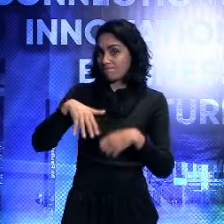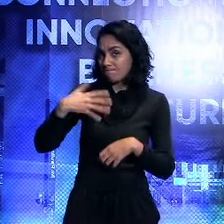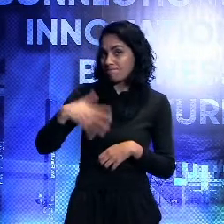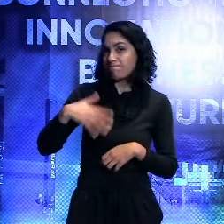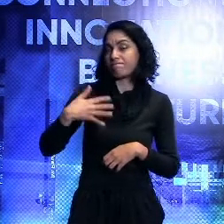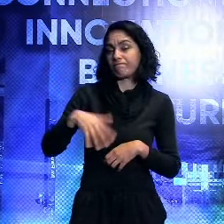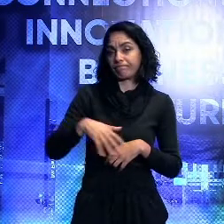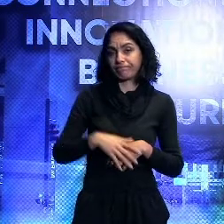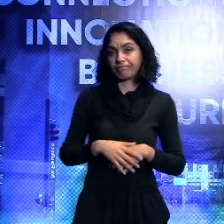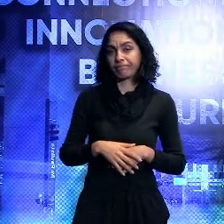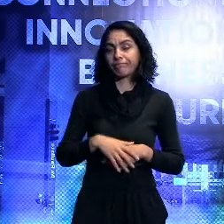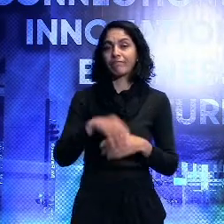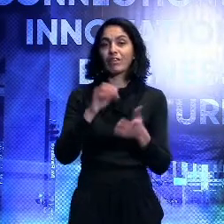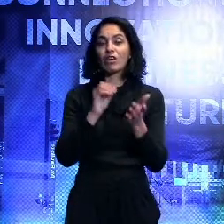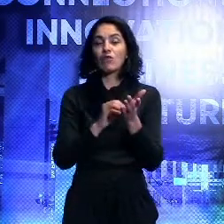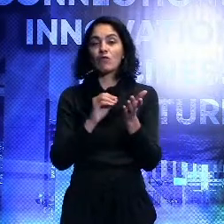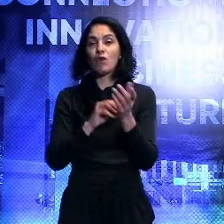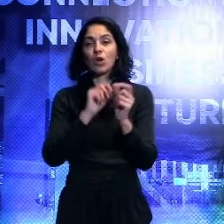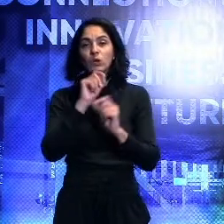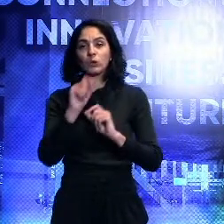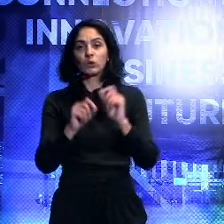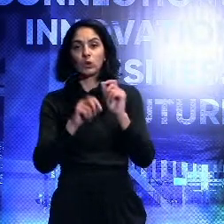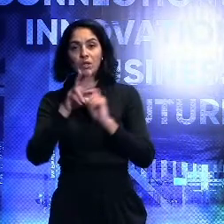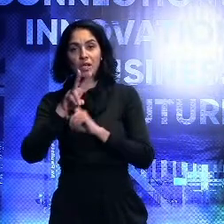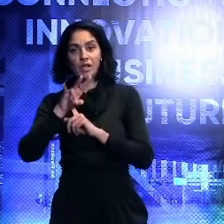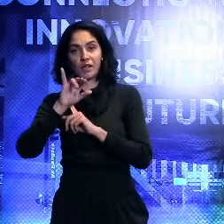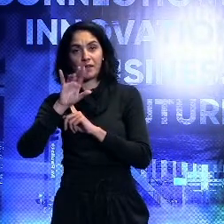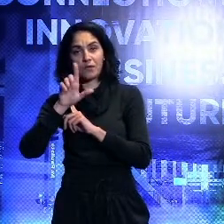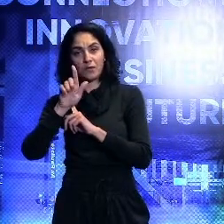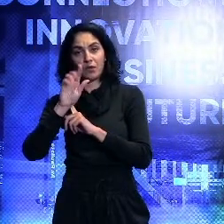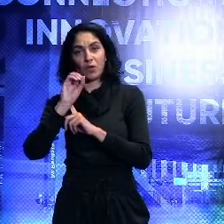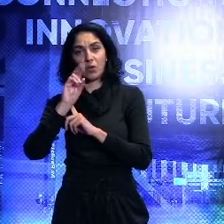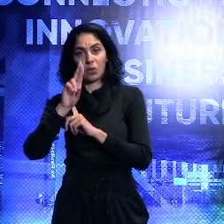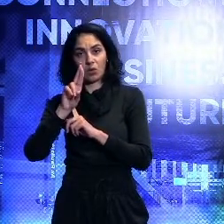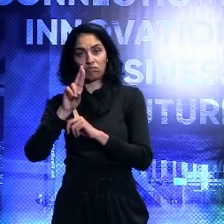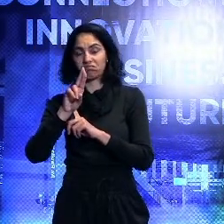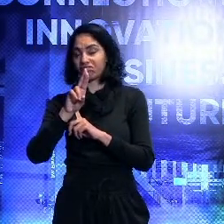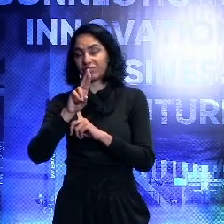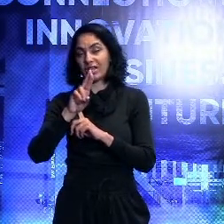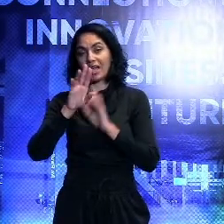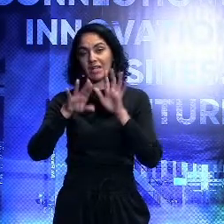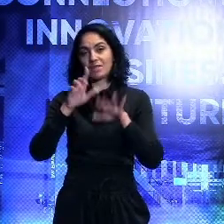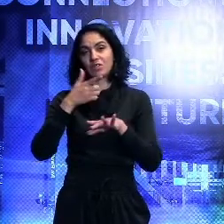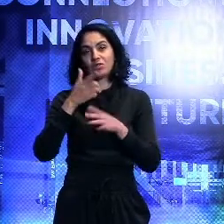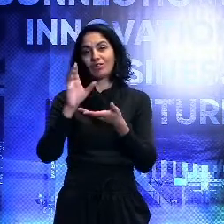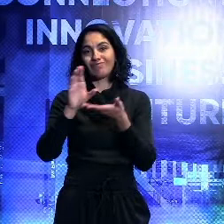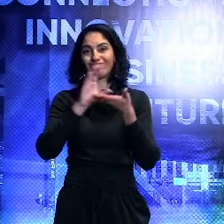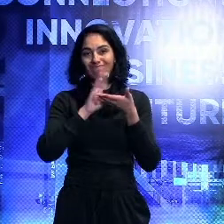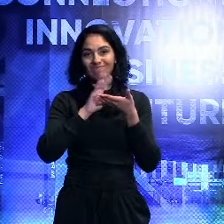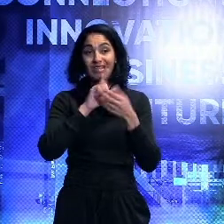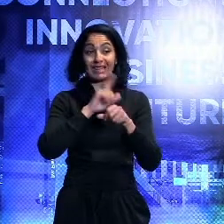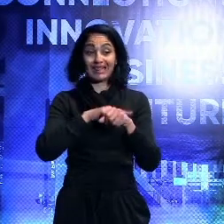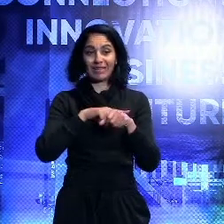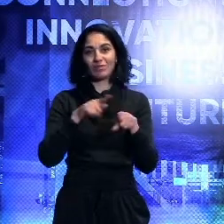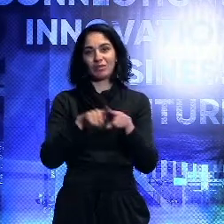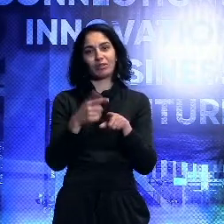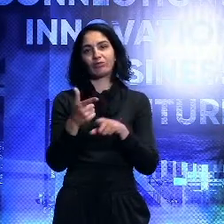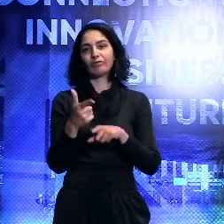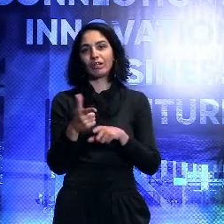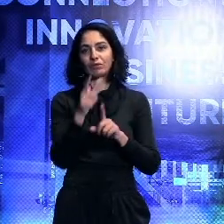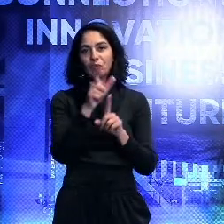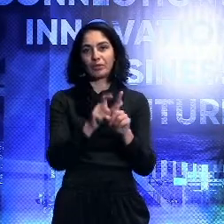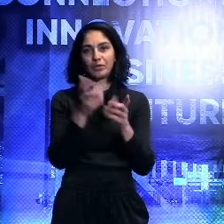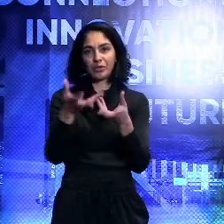de objetividade e rigor. Justamente por isso que eu coloquei, porque nem sempre existe orçamento e existe tempo para fazer uma persona qualitativa de